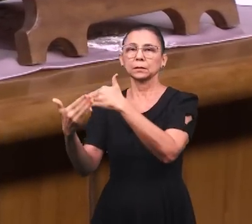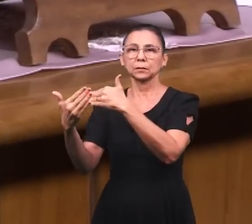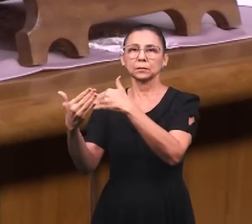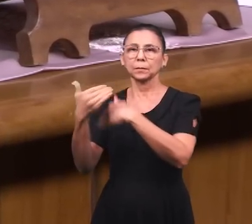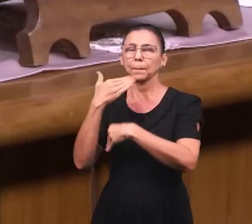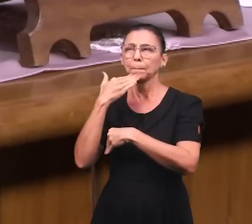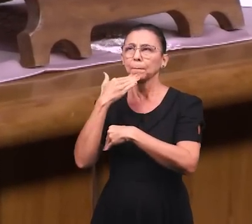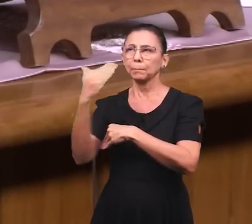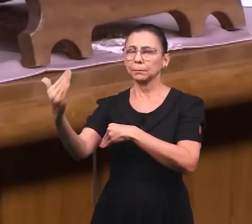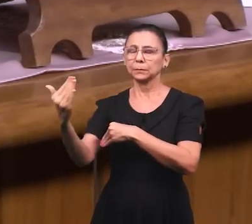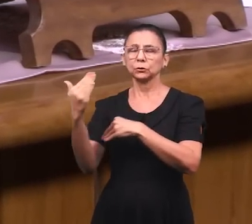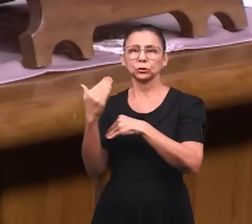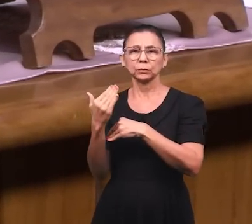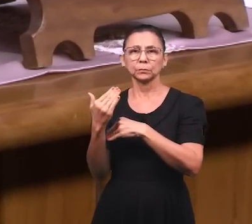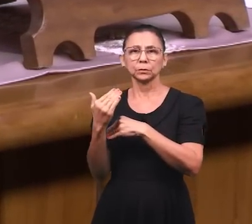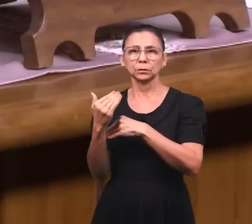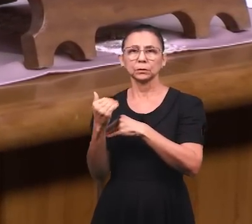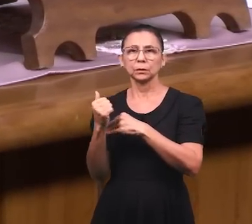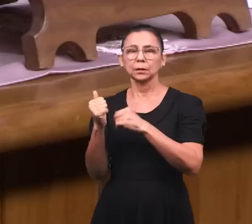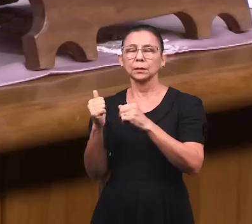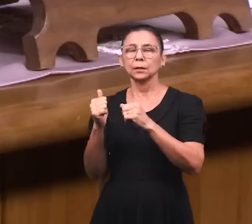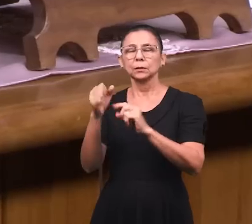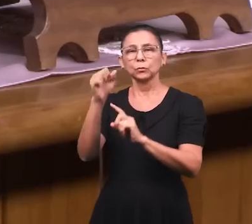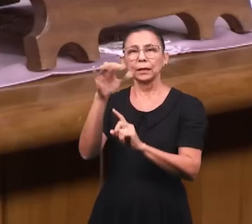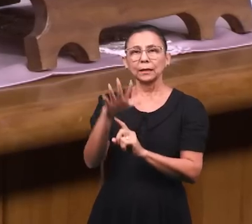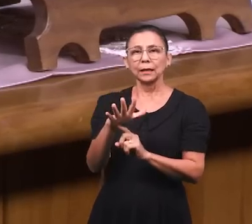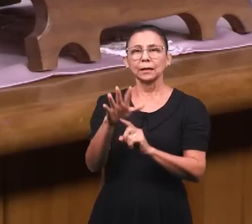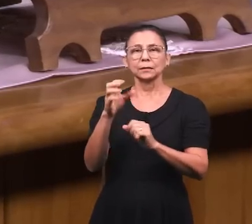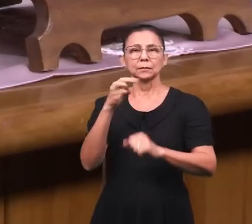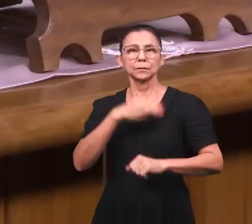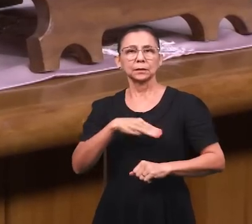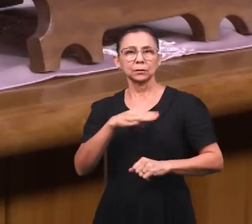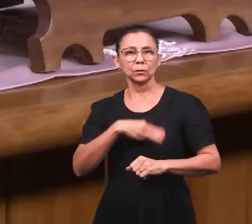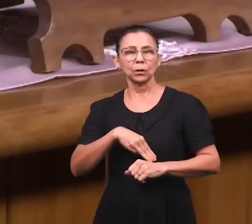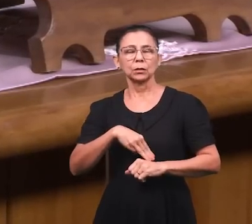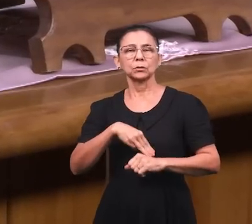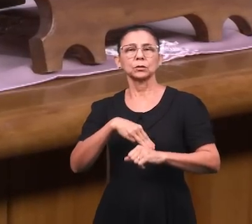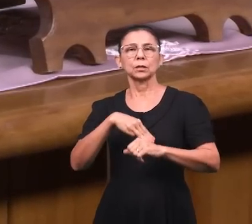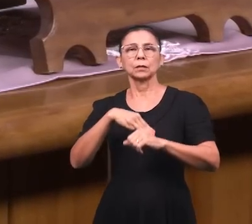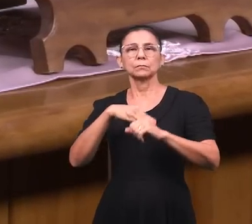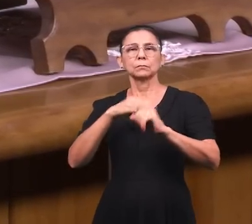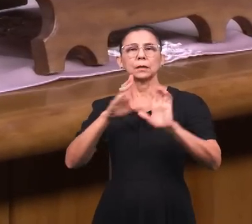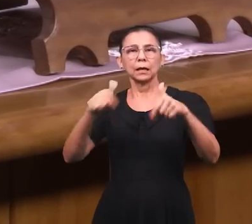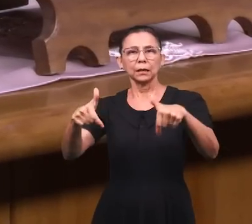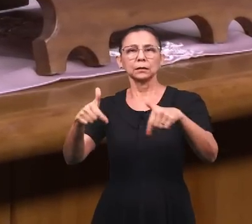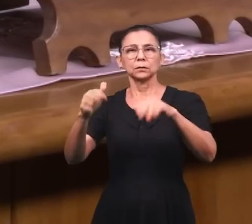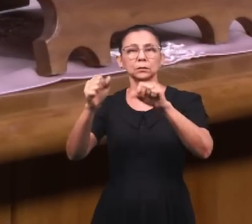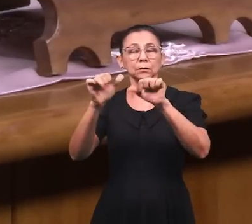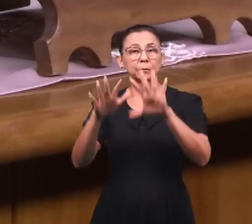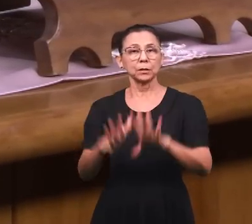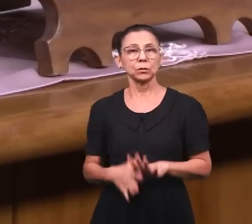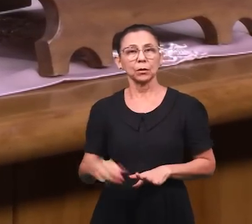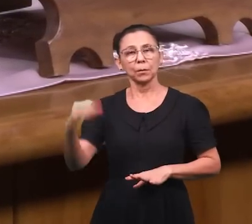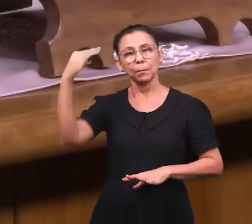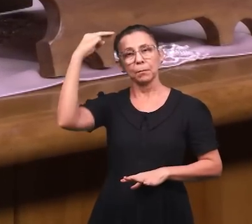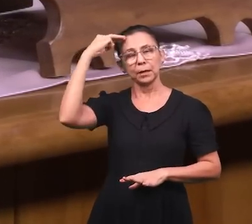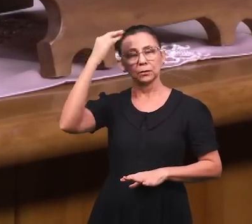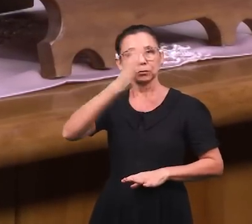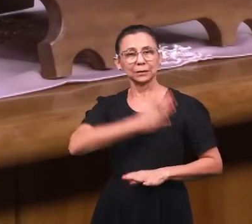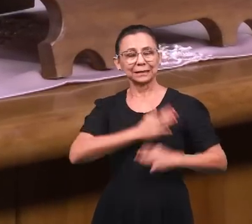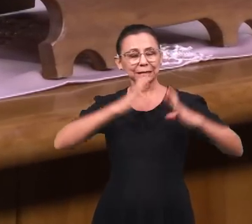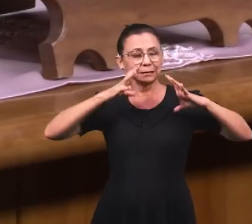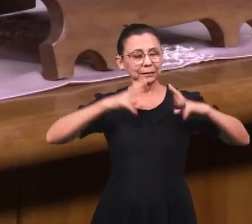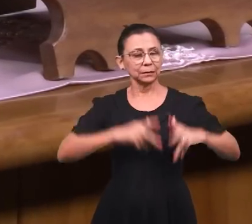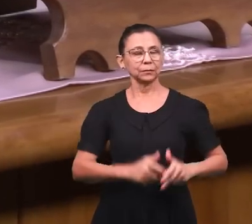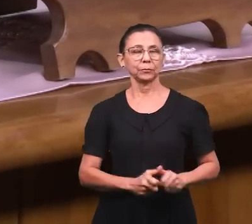presença. Opera, Senhor, segundo a Tua graça, a Tua misericórdia, purificando a nossa mente e o